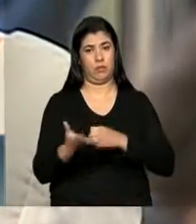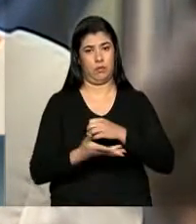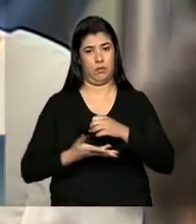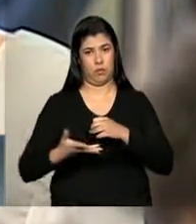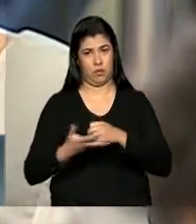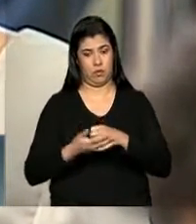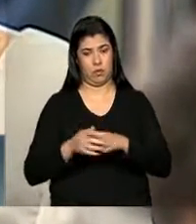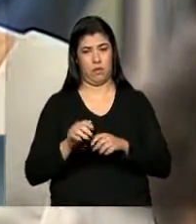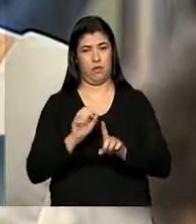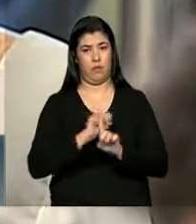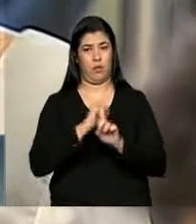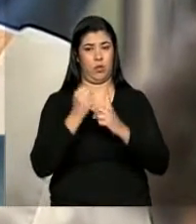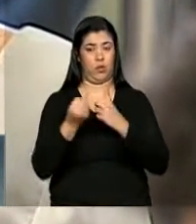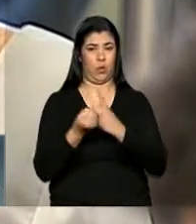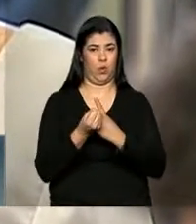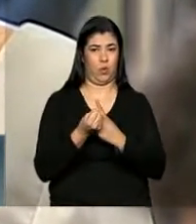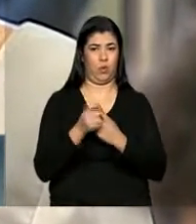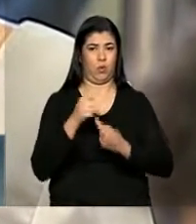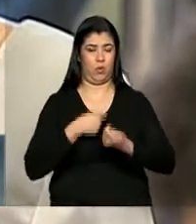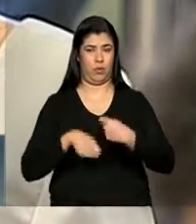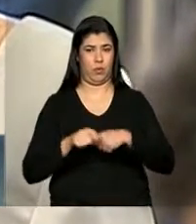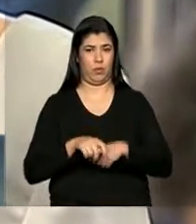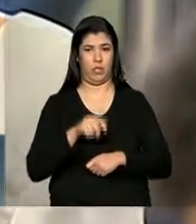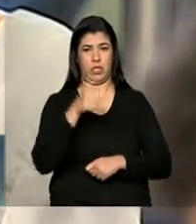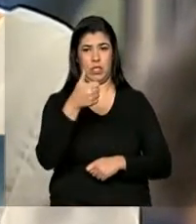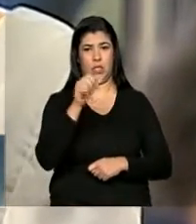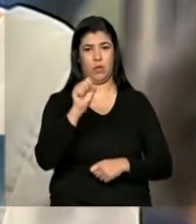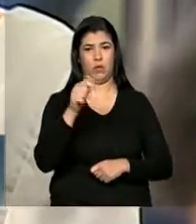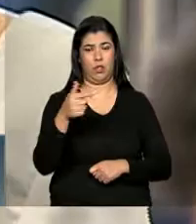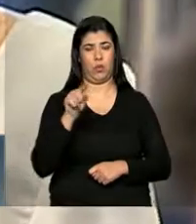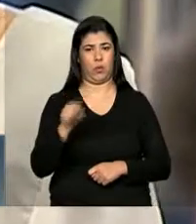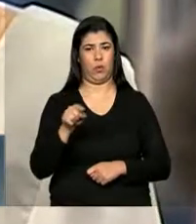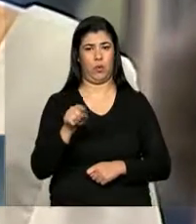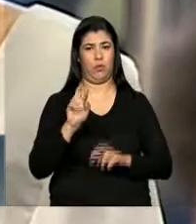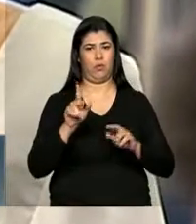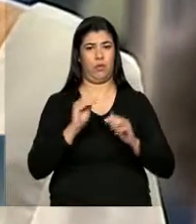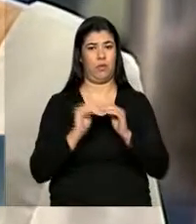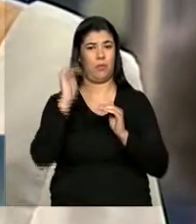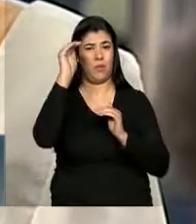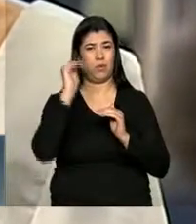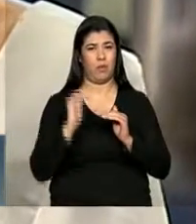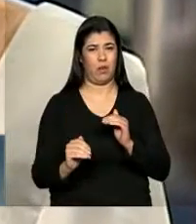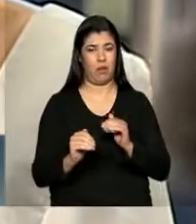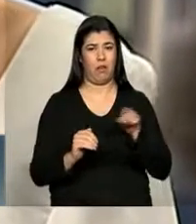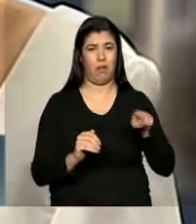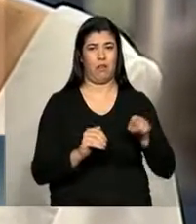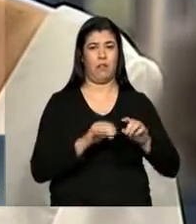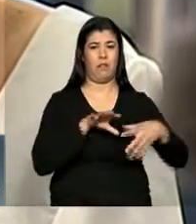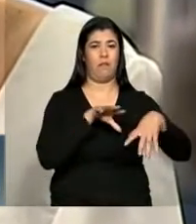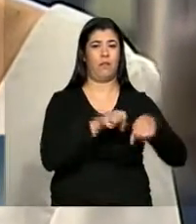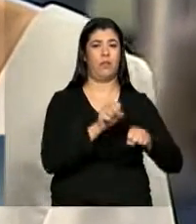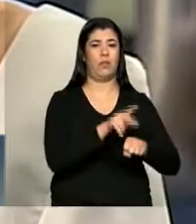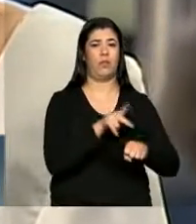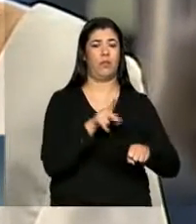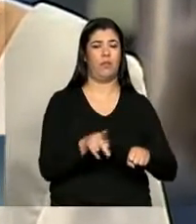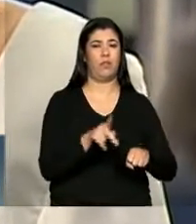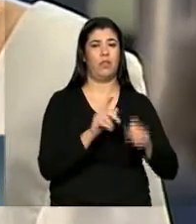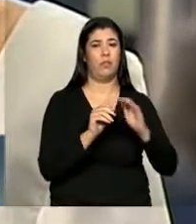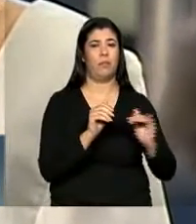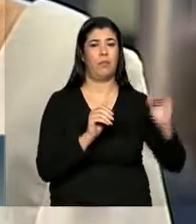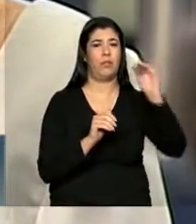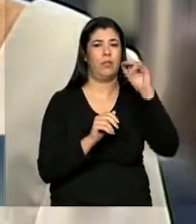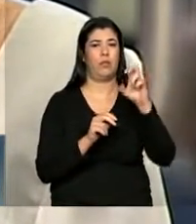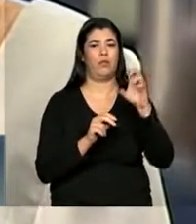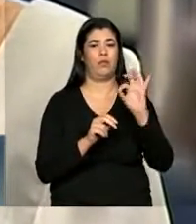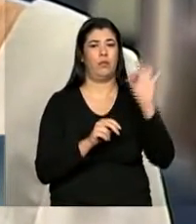tem uma diferença de 182 pontos entre muito alto e muito baixo, na formação docente, entre aqueles que têm mais de 50%